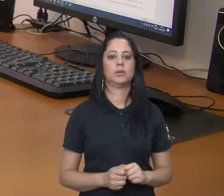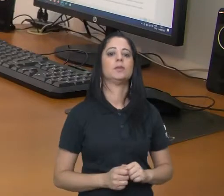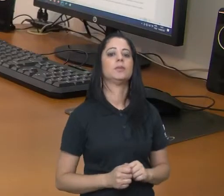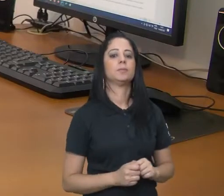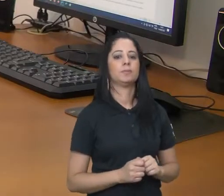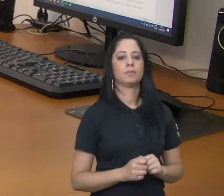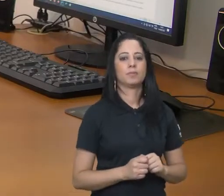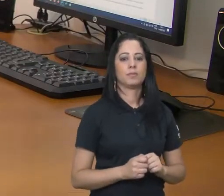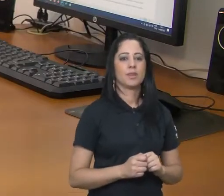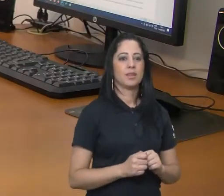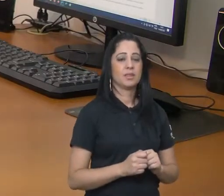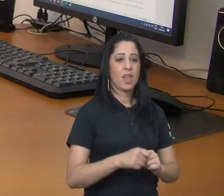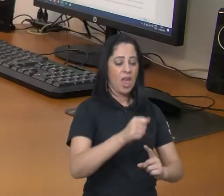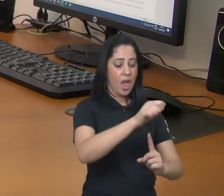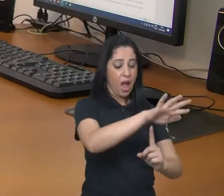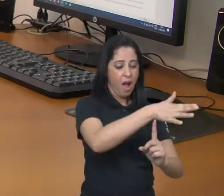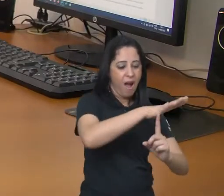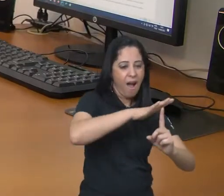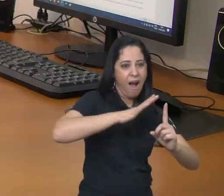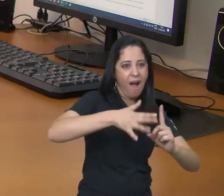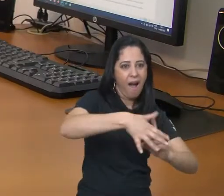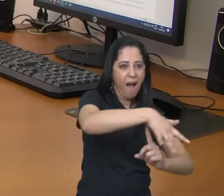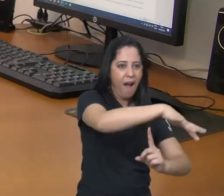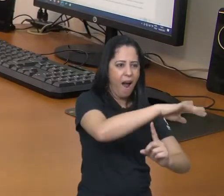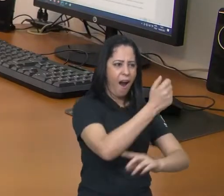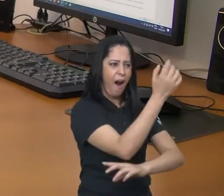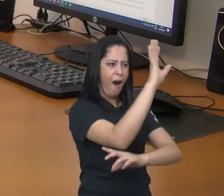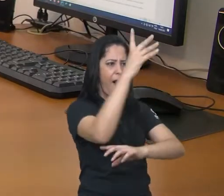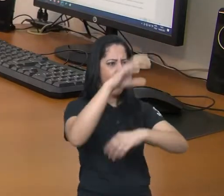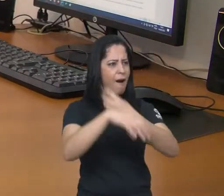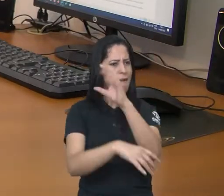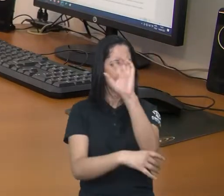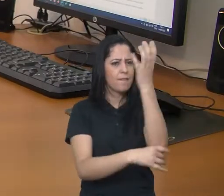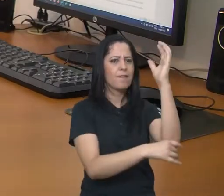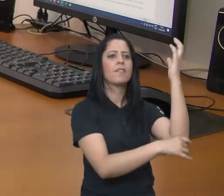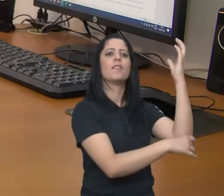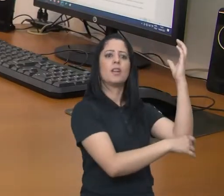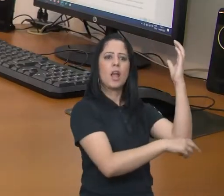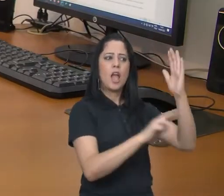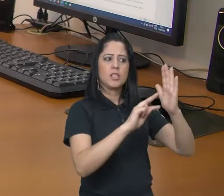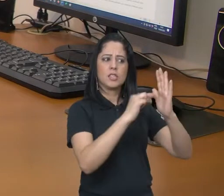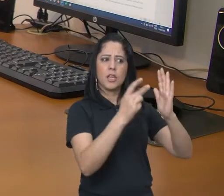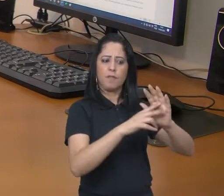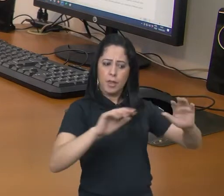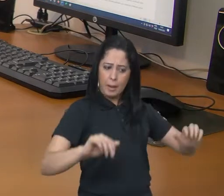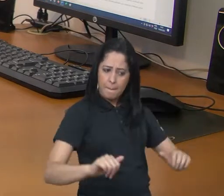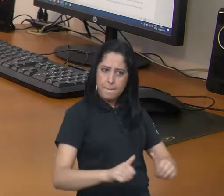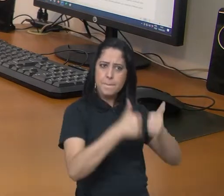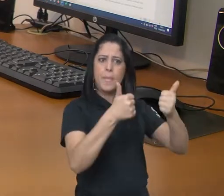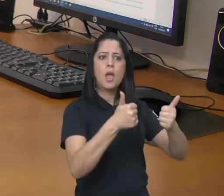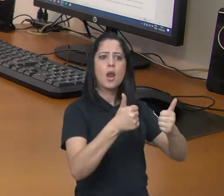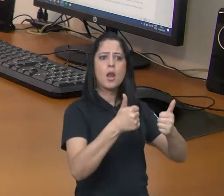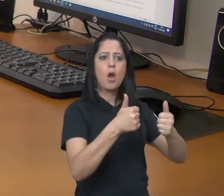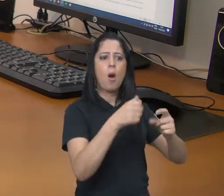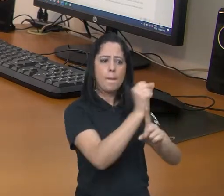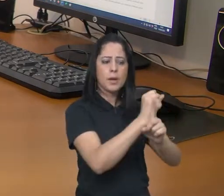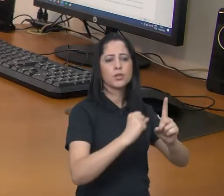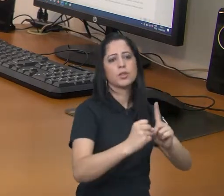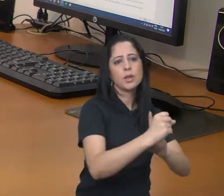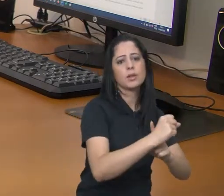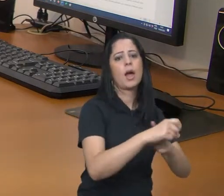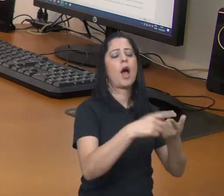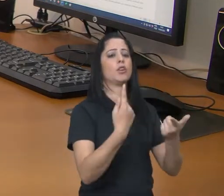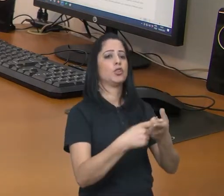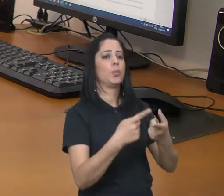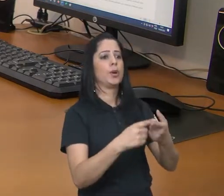A arborização urbana tem um papel essencial. Ela é um investimento e não um custo para as cidades, à medida que ela protege a